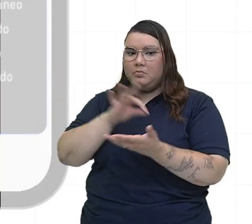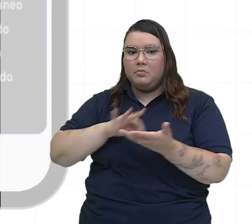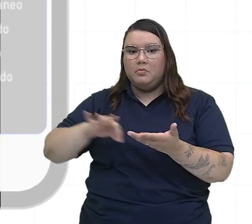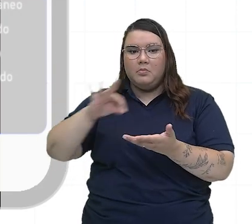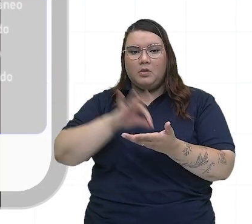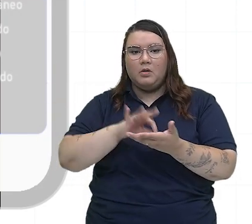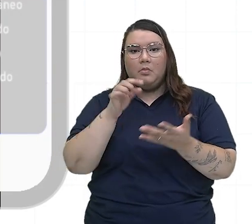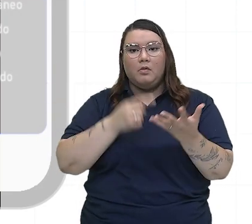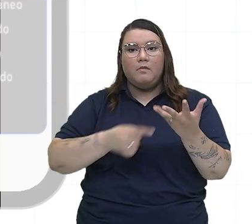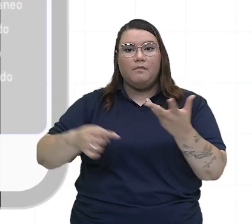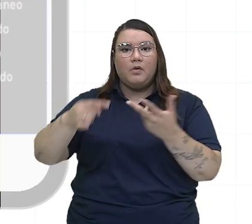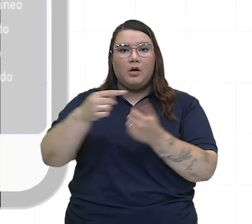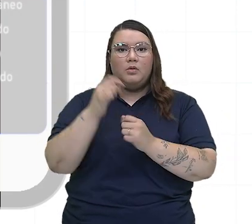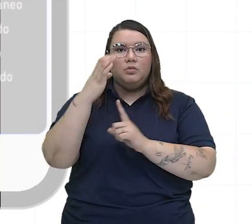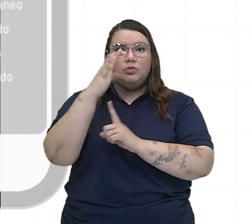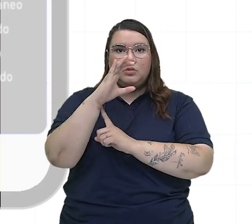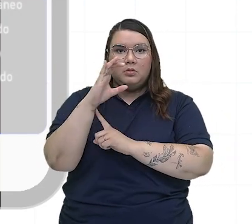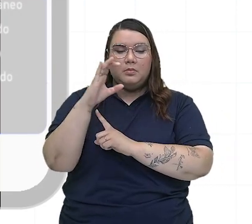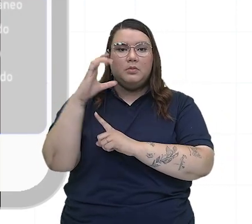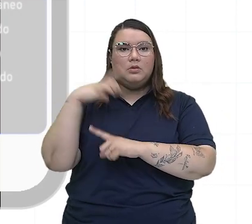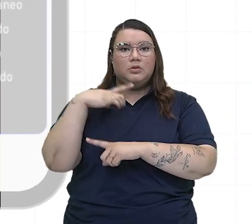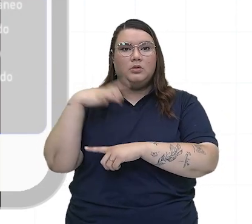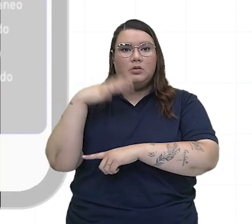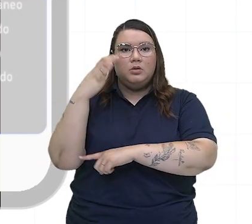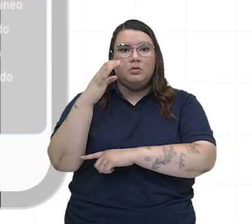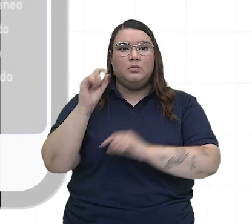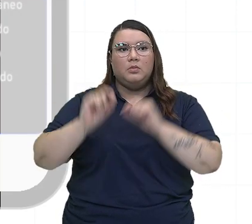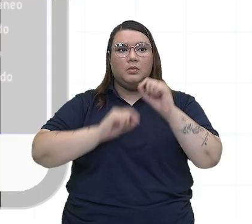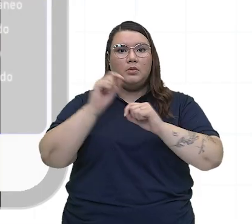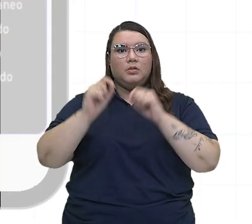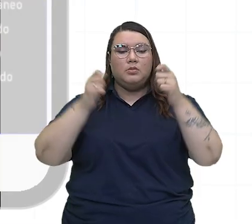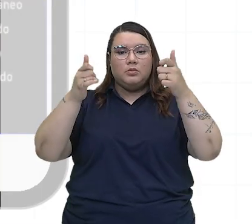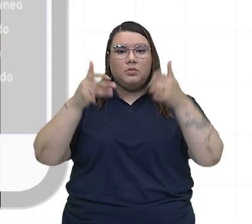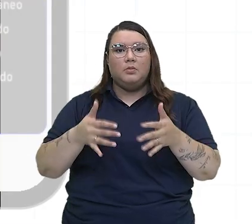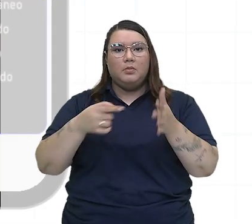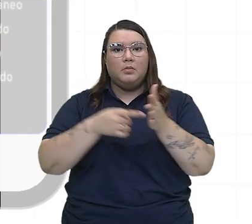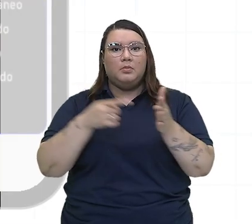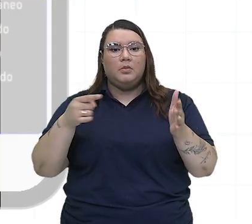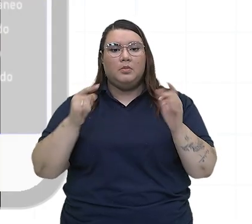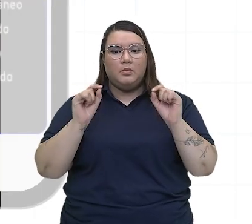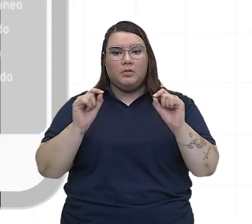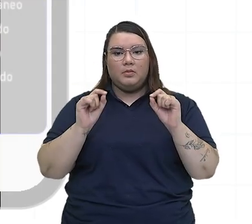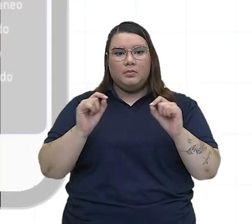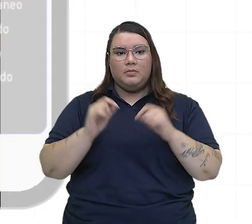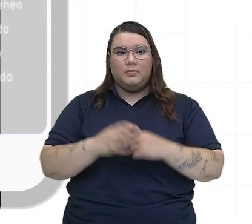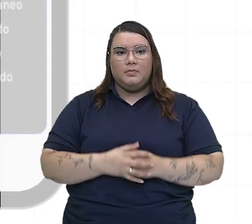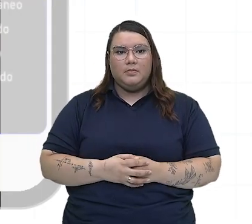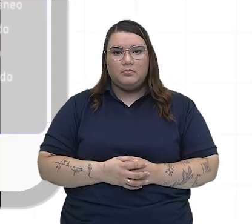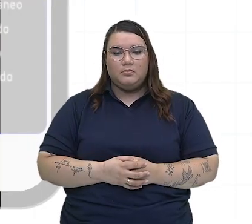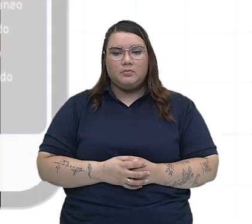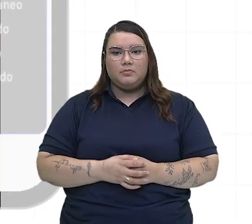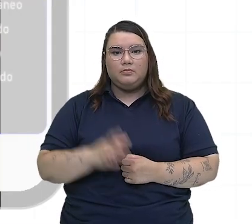com os diversos climas que nós temos, sendo que a gente vai falar primeiro do clima